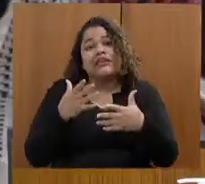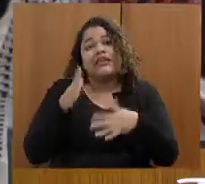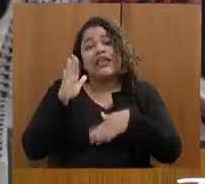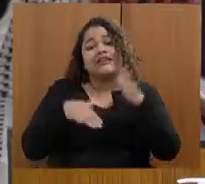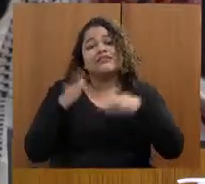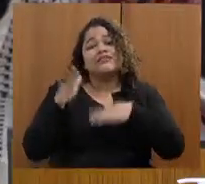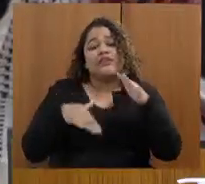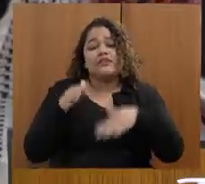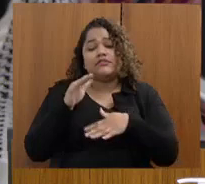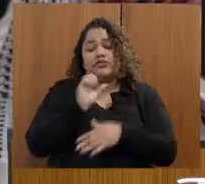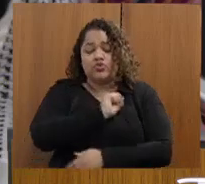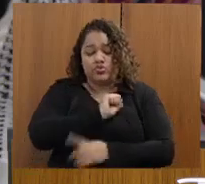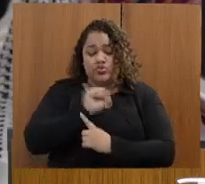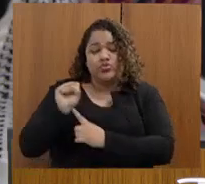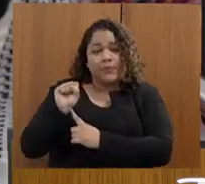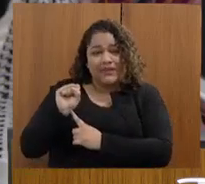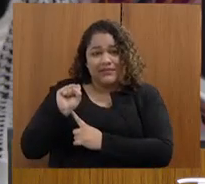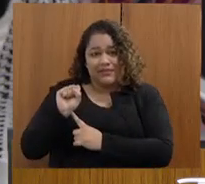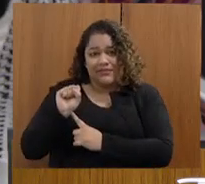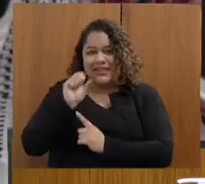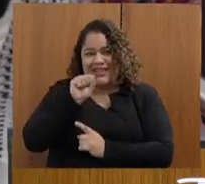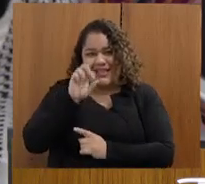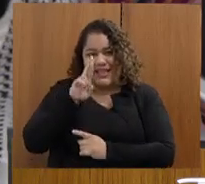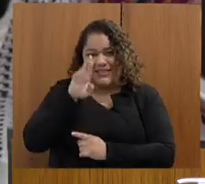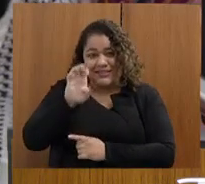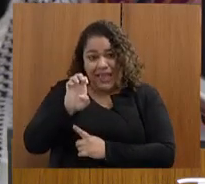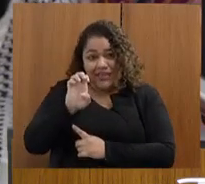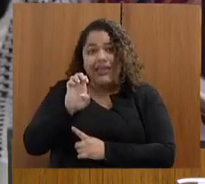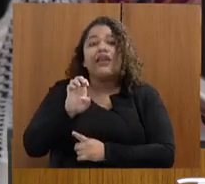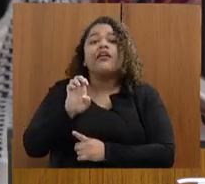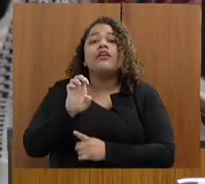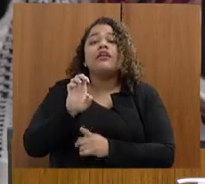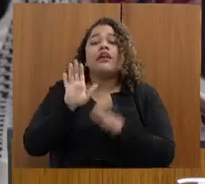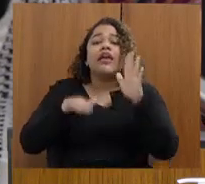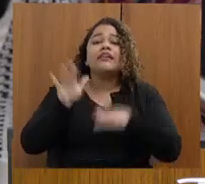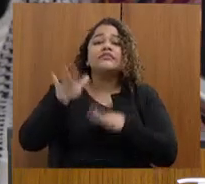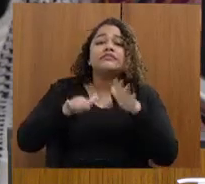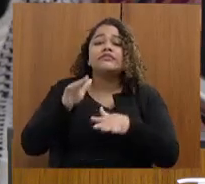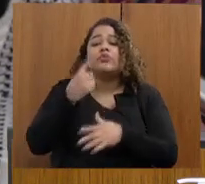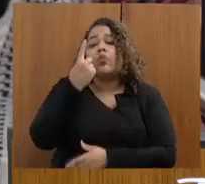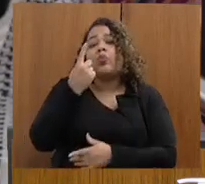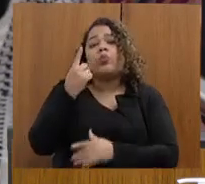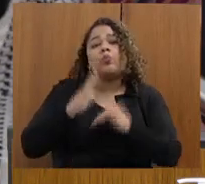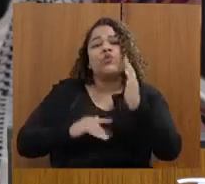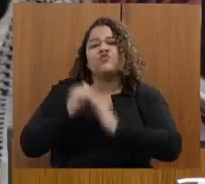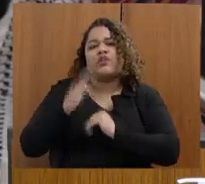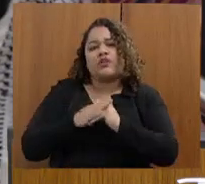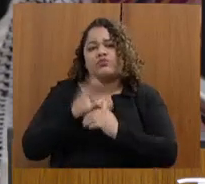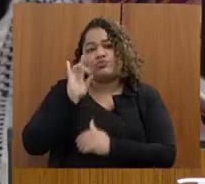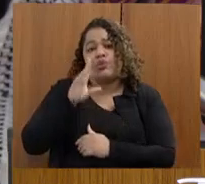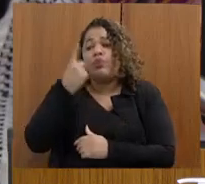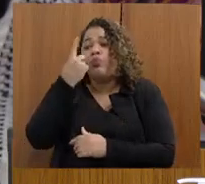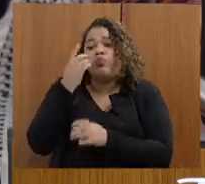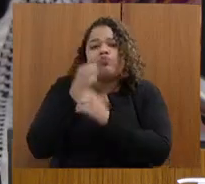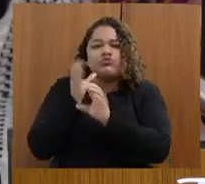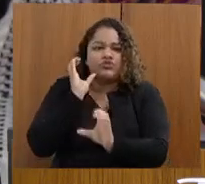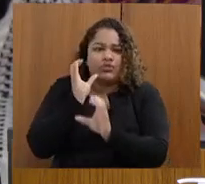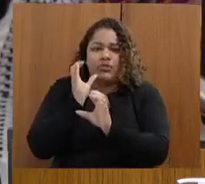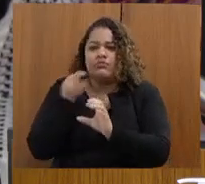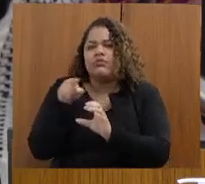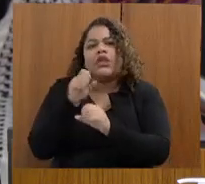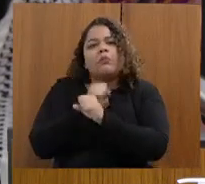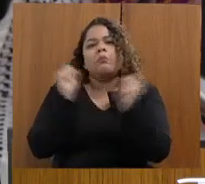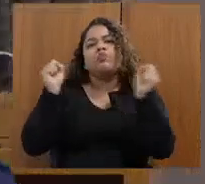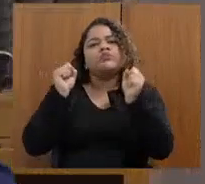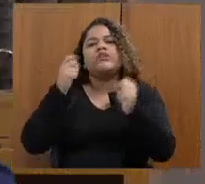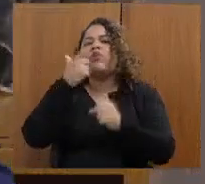é contam tão somente com um profissional às vezes muitas vezes com um engenheiro só não dando conta de suprir todas